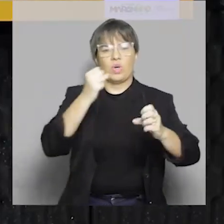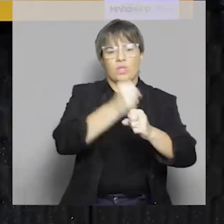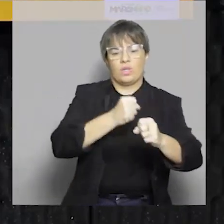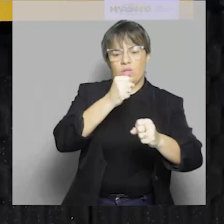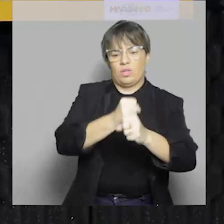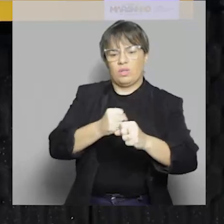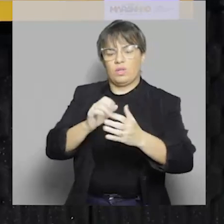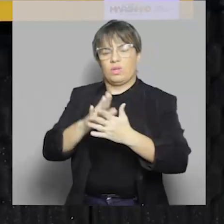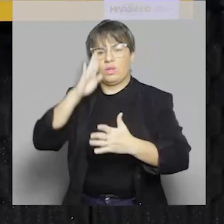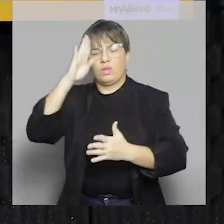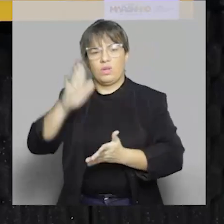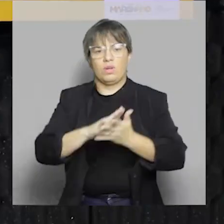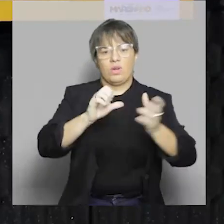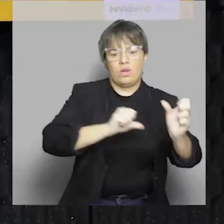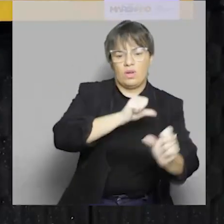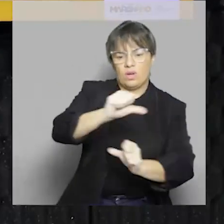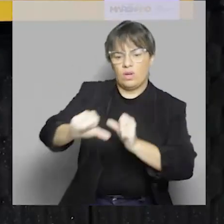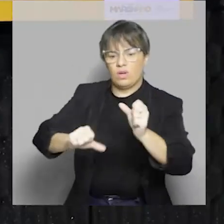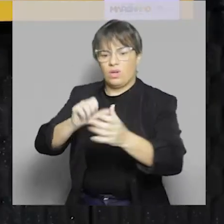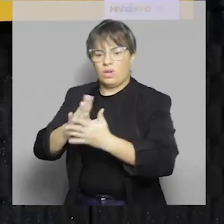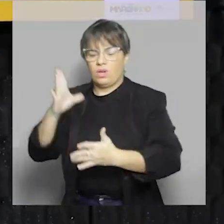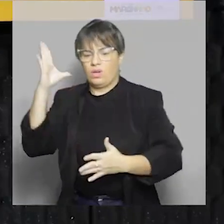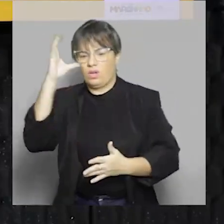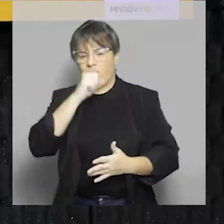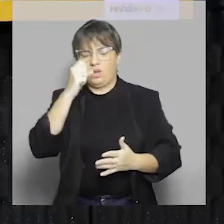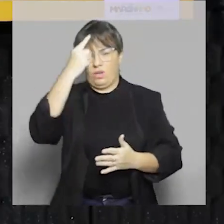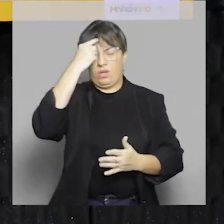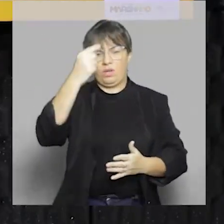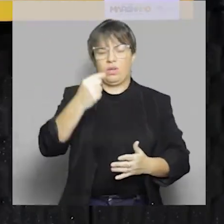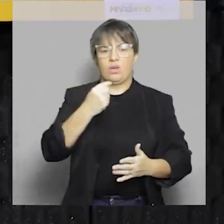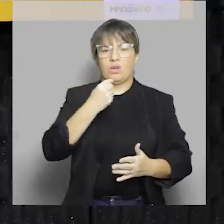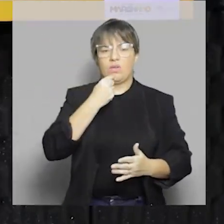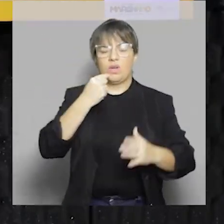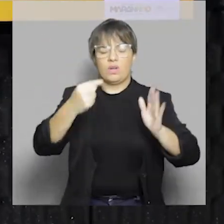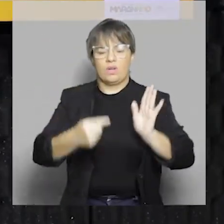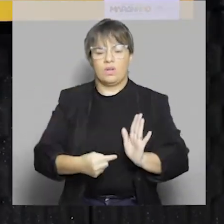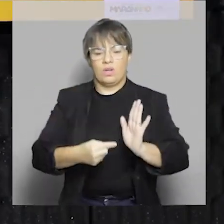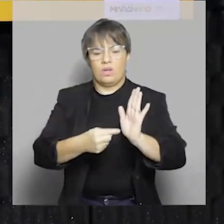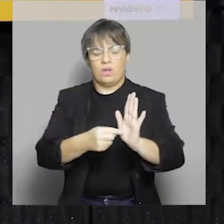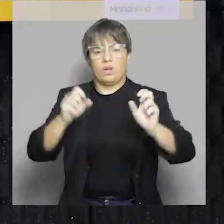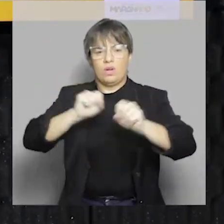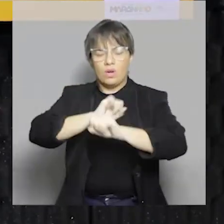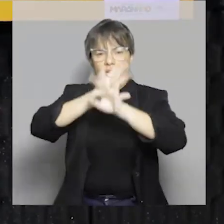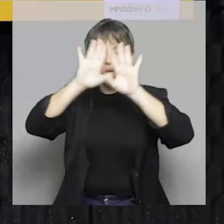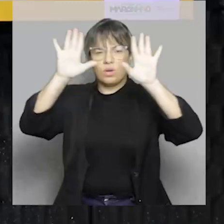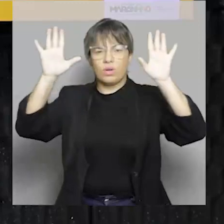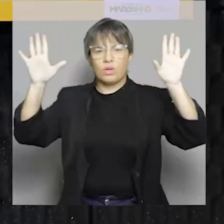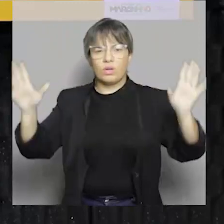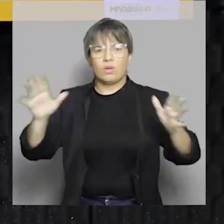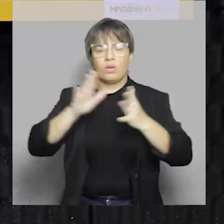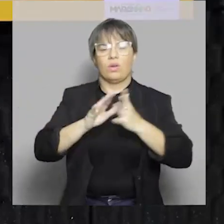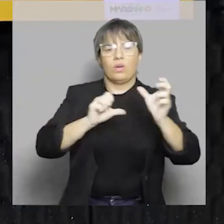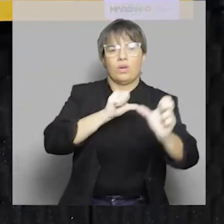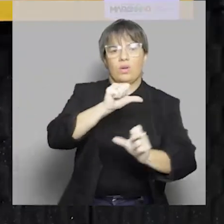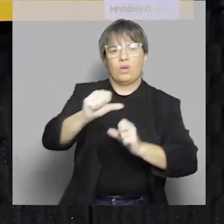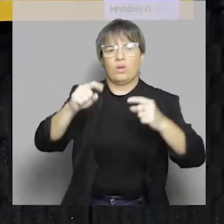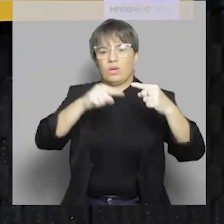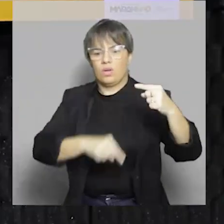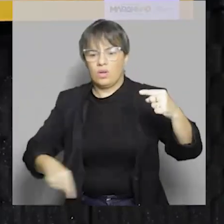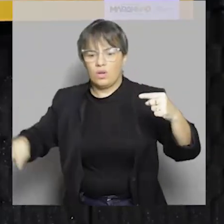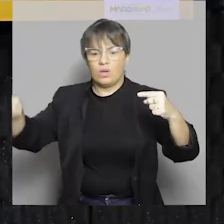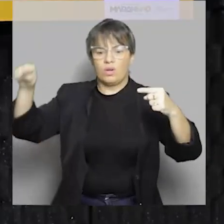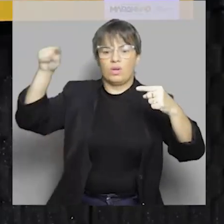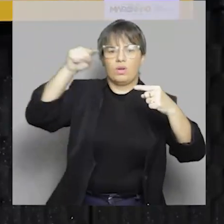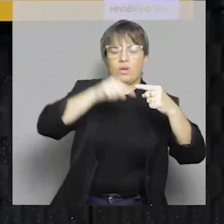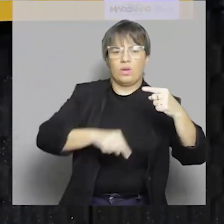uma alteração imediata e que a imagem ela traz nas suas siglas muito claramente de uma alteração no ciclo da